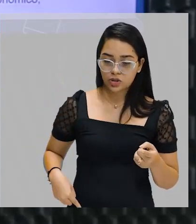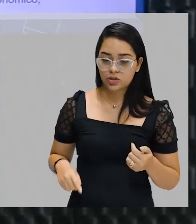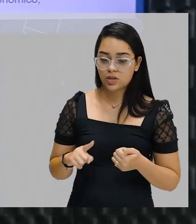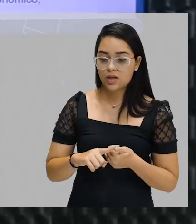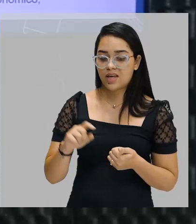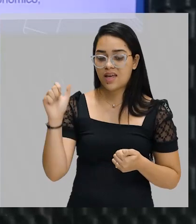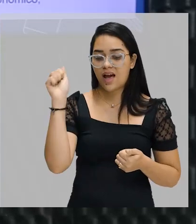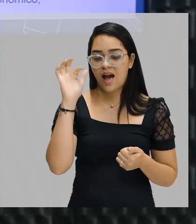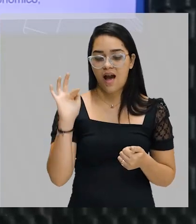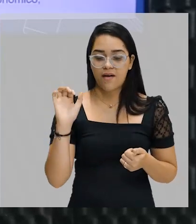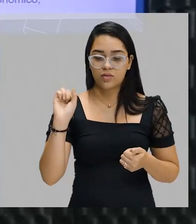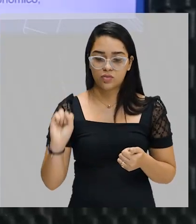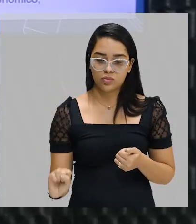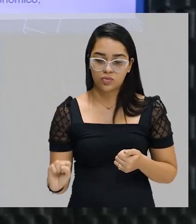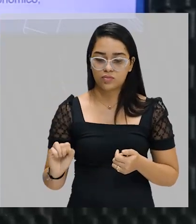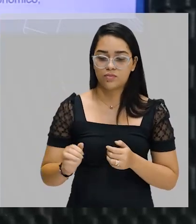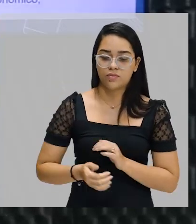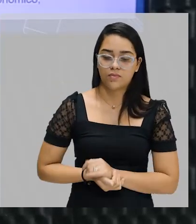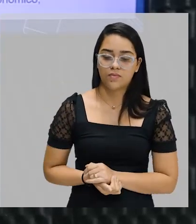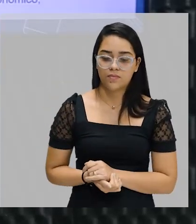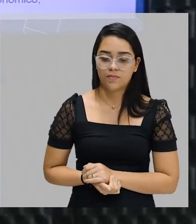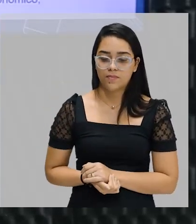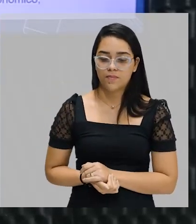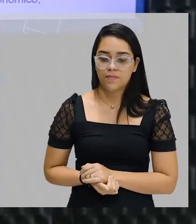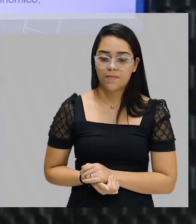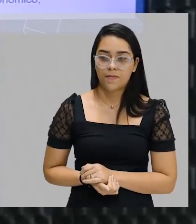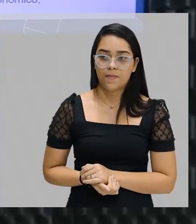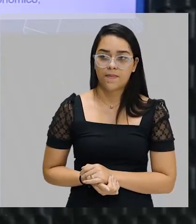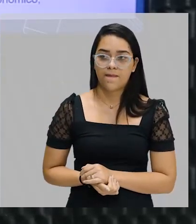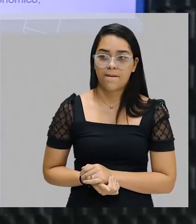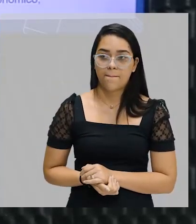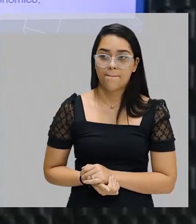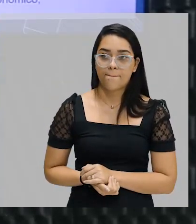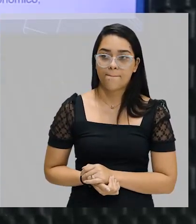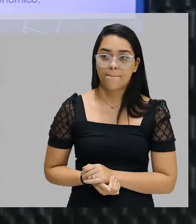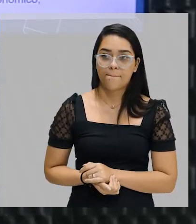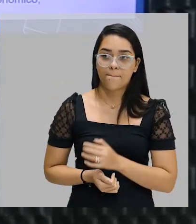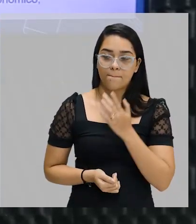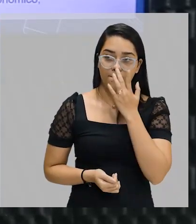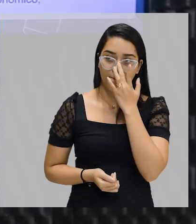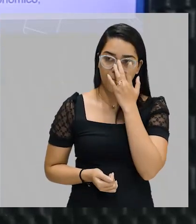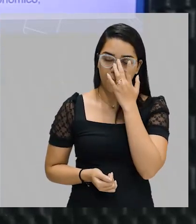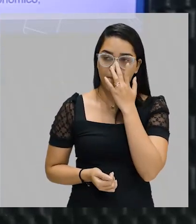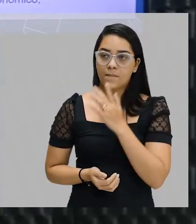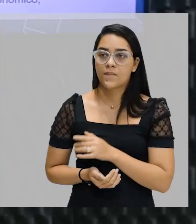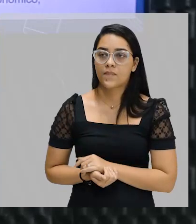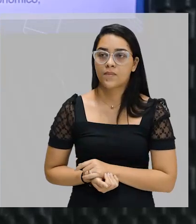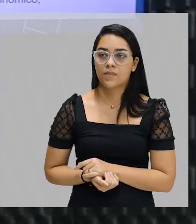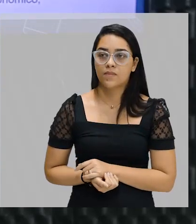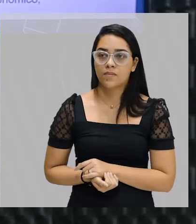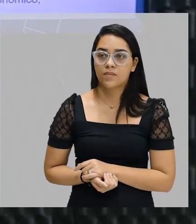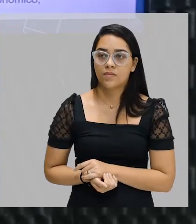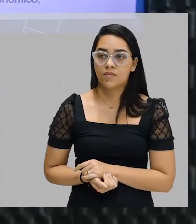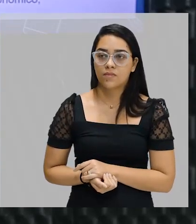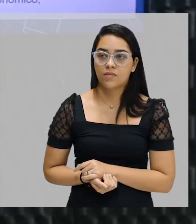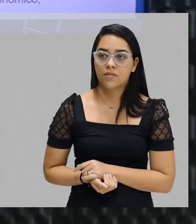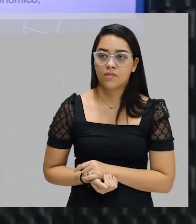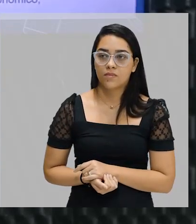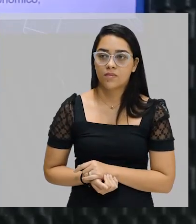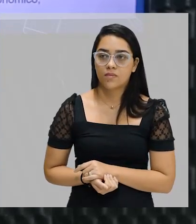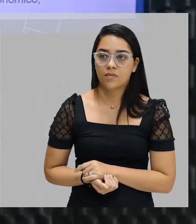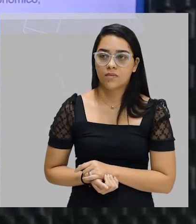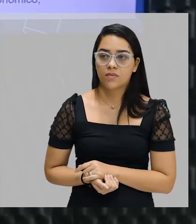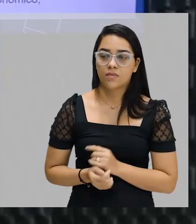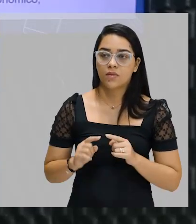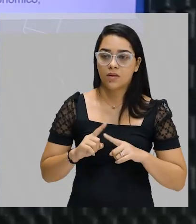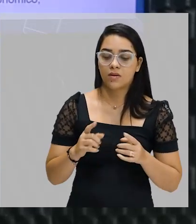da China e o S vem da África do Sul, tá? Porque uma sigla aí, no caso em inglês, seria South Africa, né? Se for em português, fica BRICS,